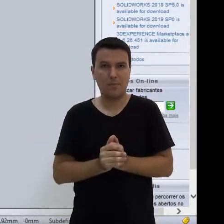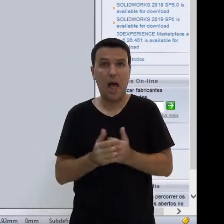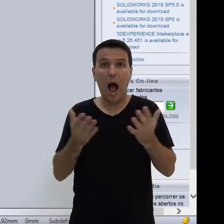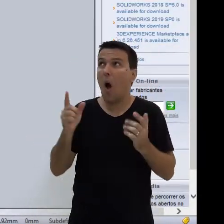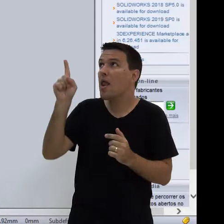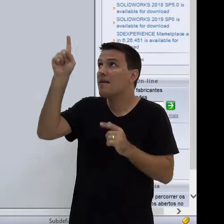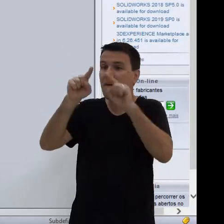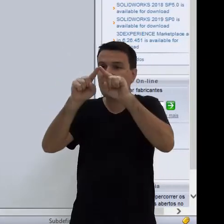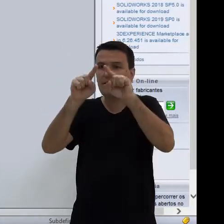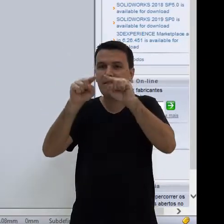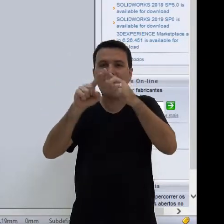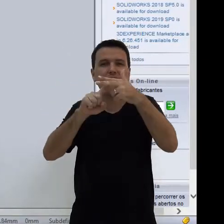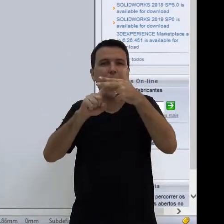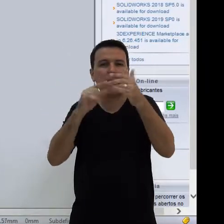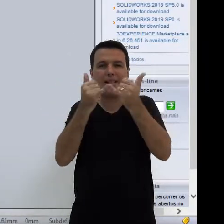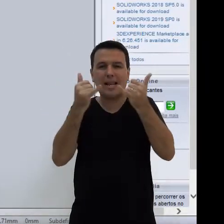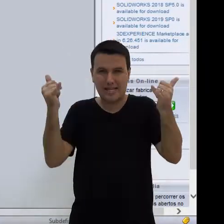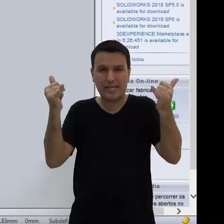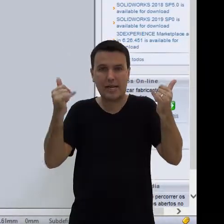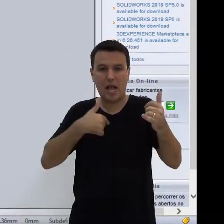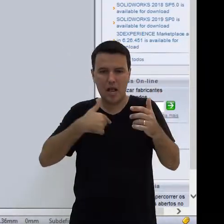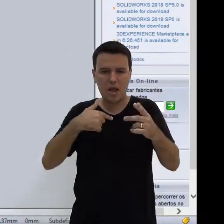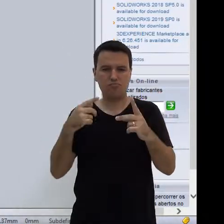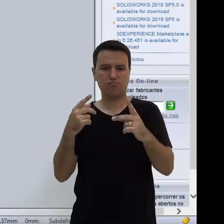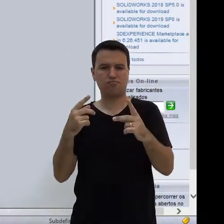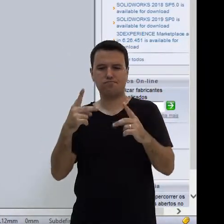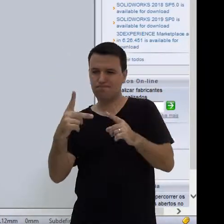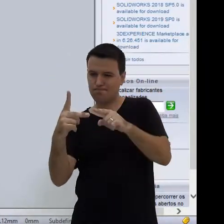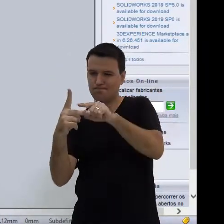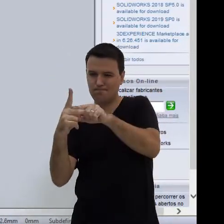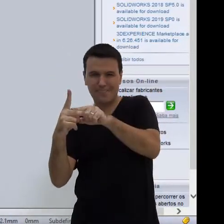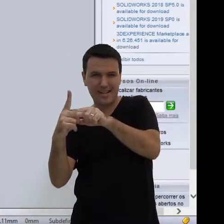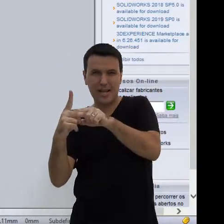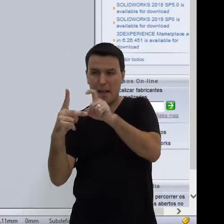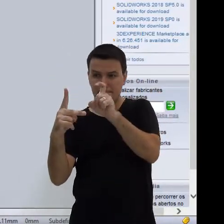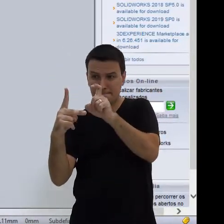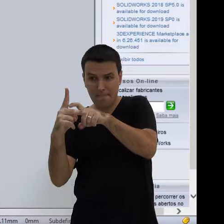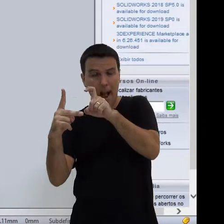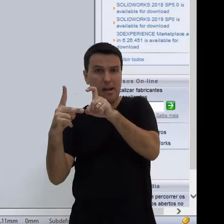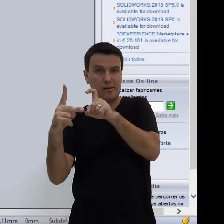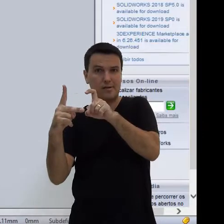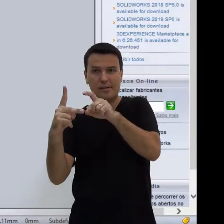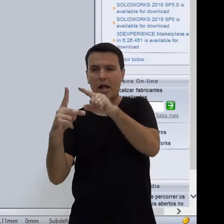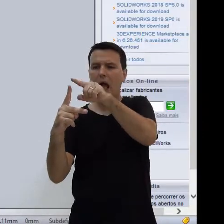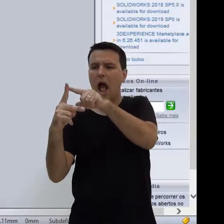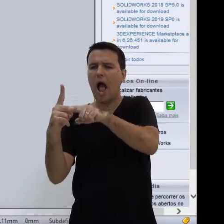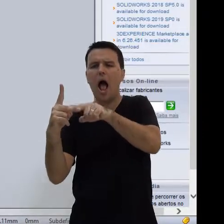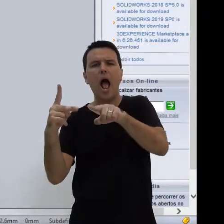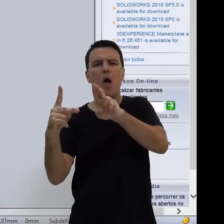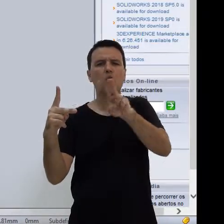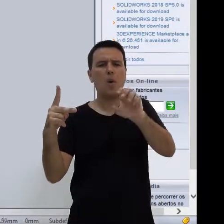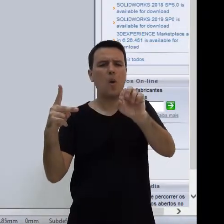linha, vou clicar na ferramenta linha e vou dar o primeiro clique na origem aqui. Isso aqui, essas 2 setinhas vermelhas se